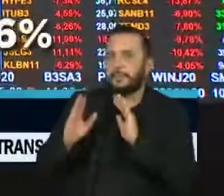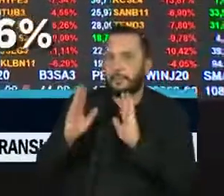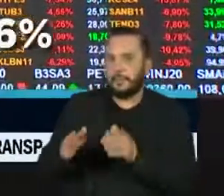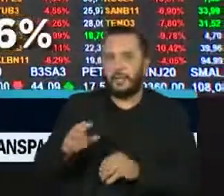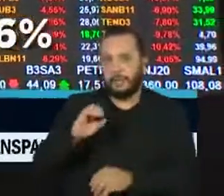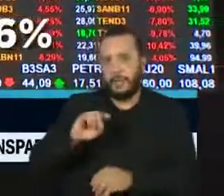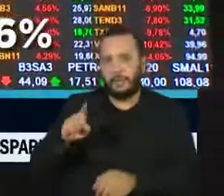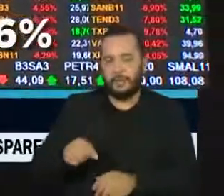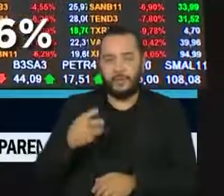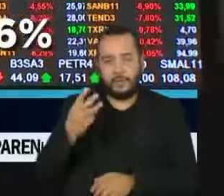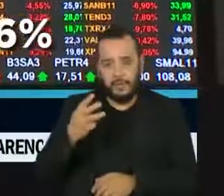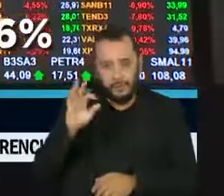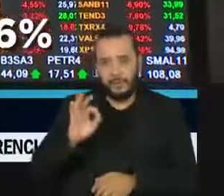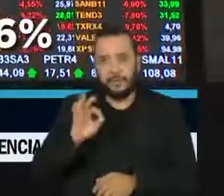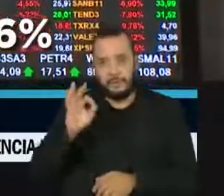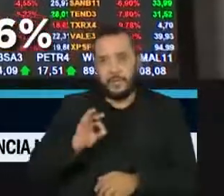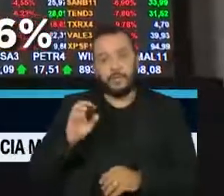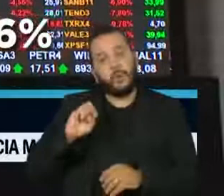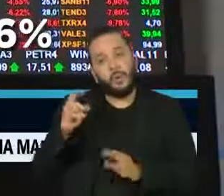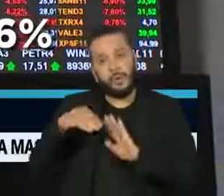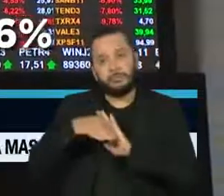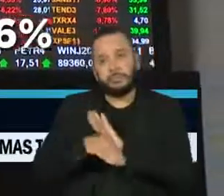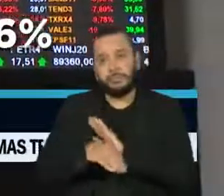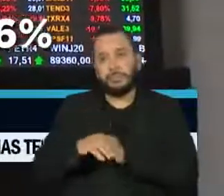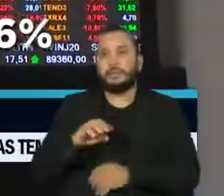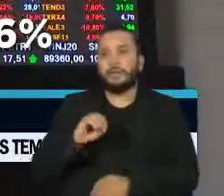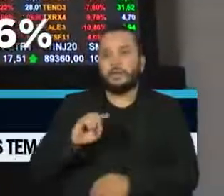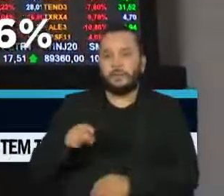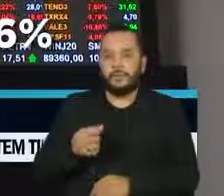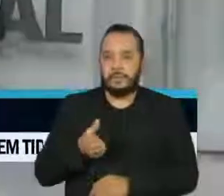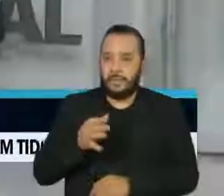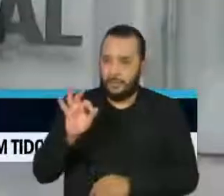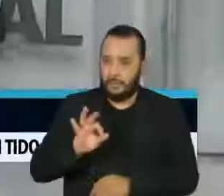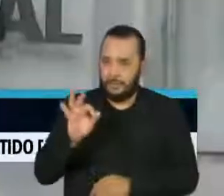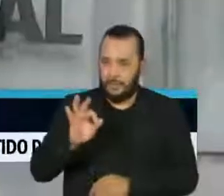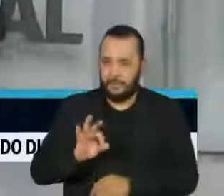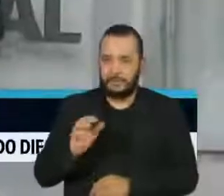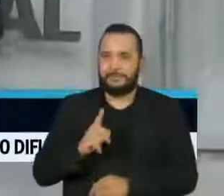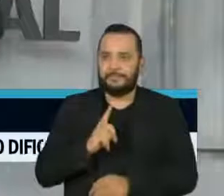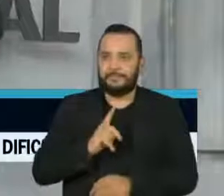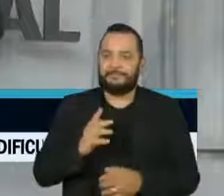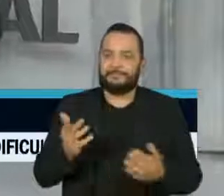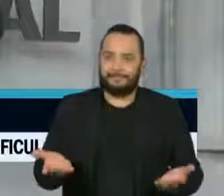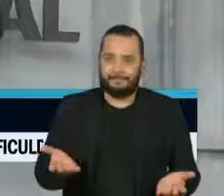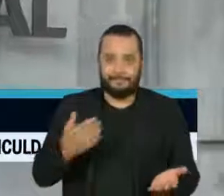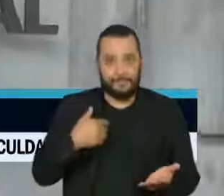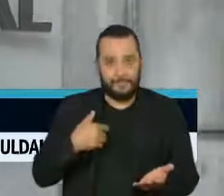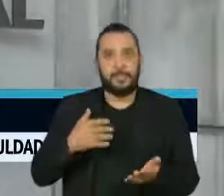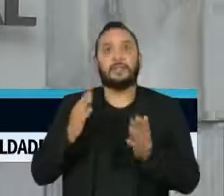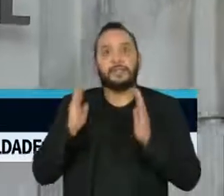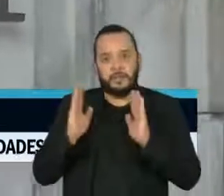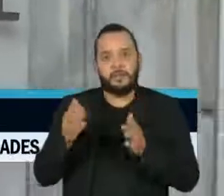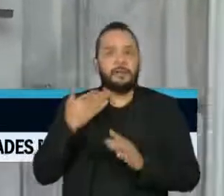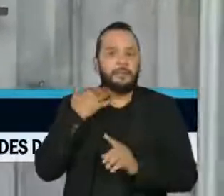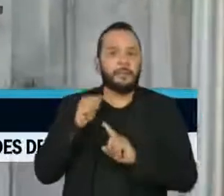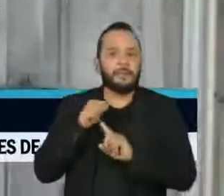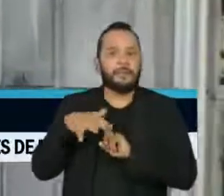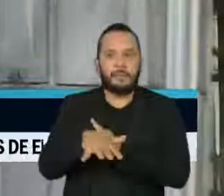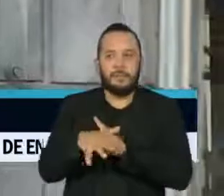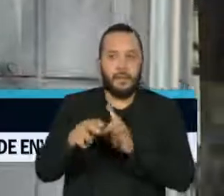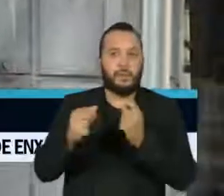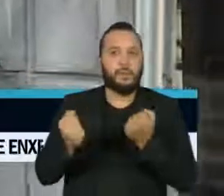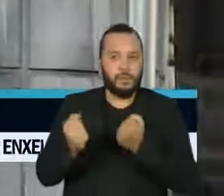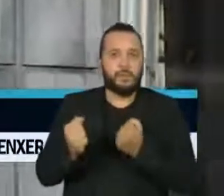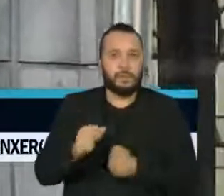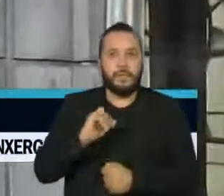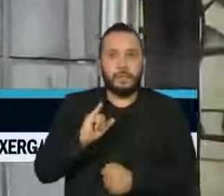de 0,3% a uma queda de 0,6%. Recentemente, o índice de atividade do Banco Central,